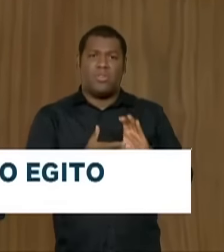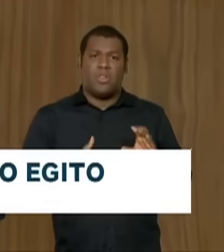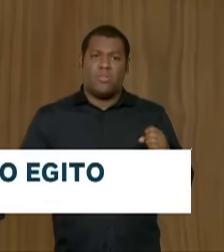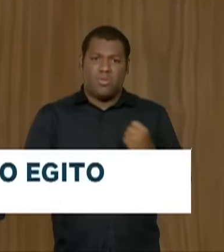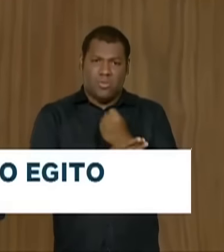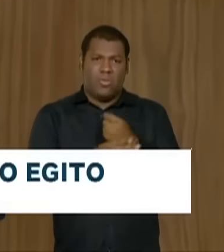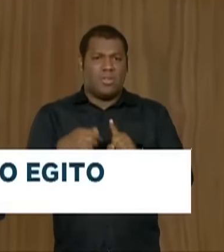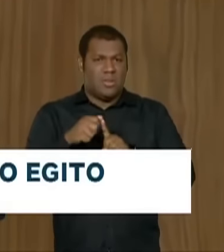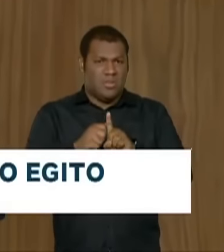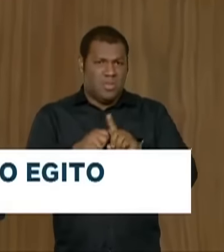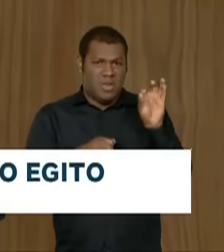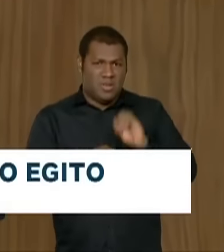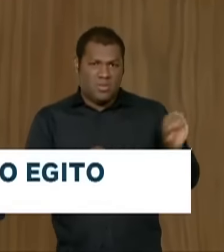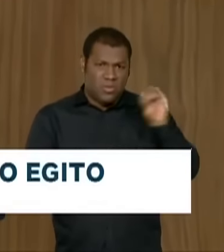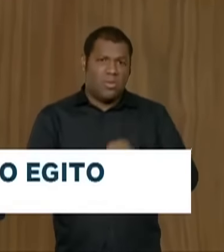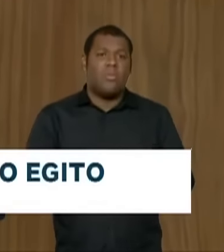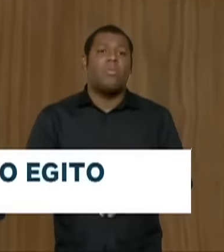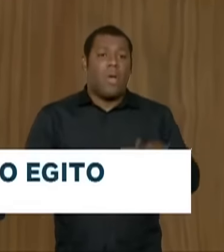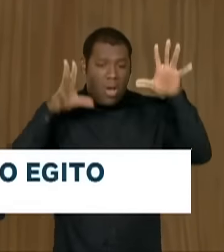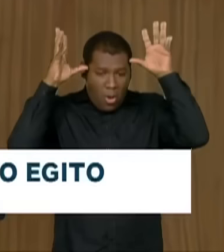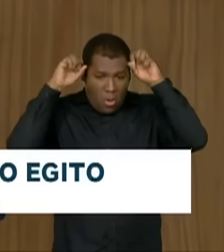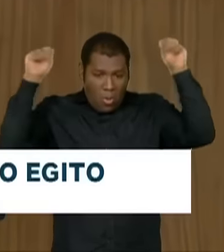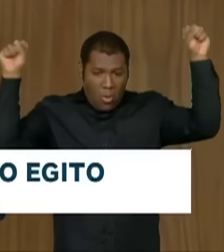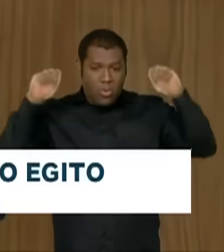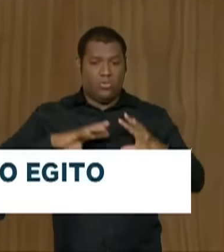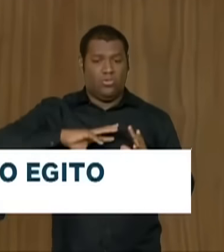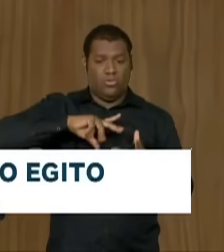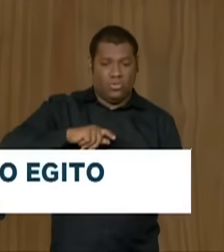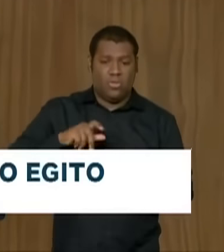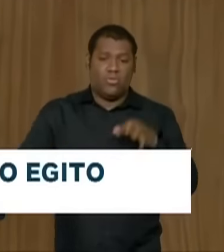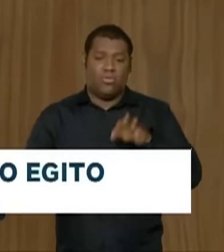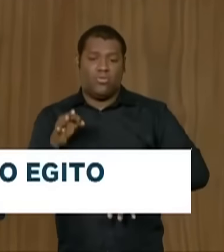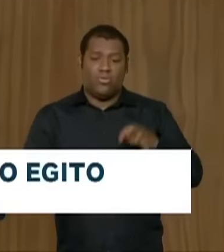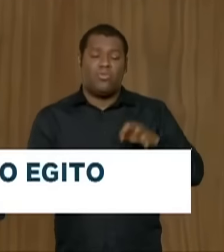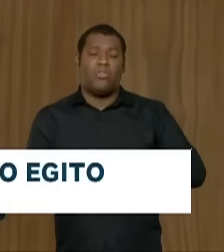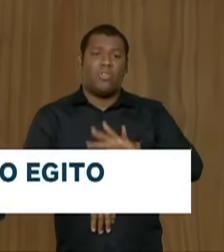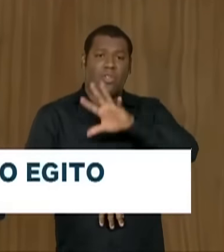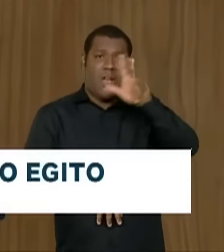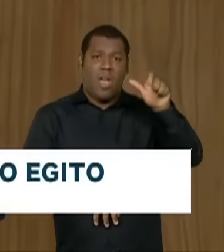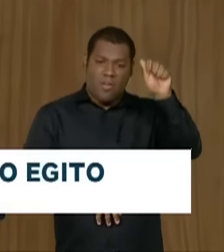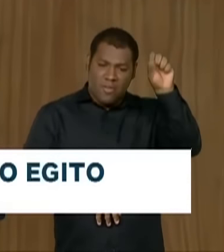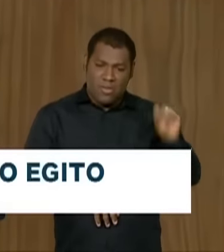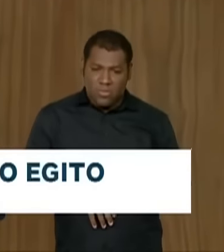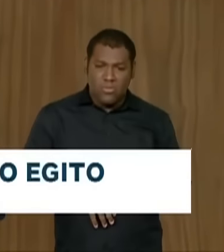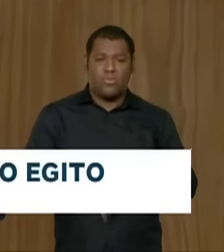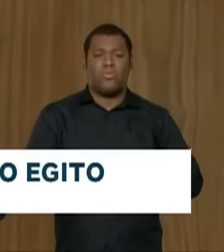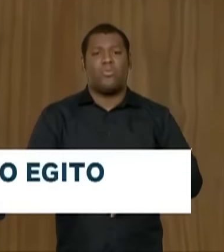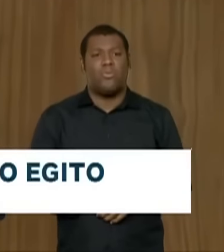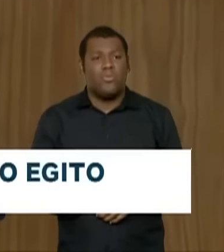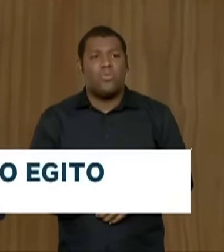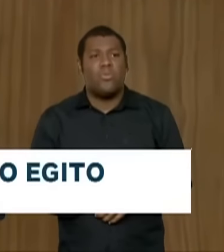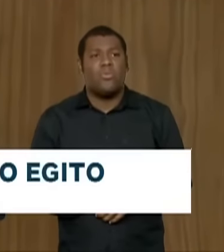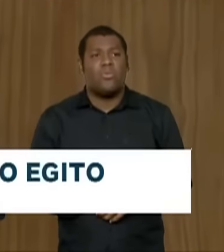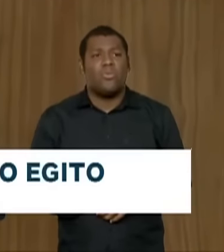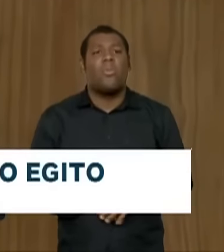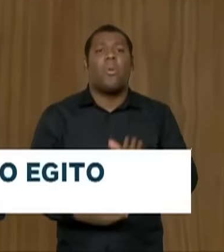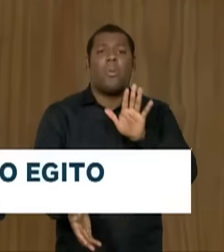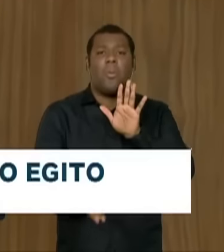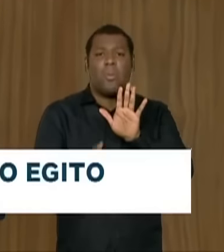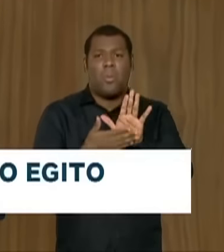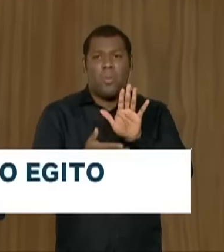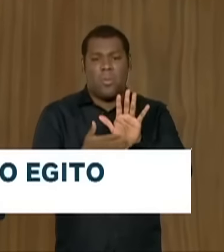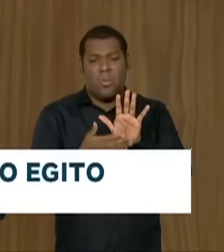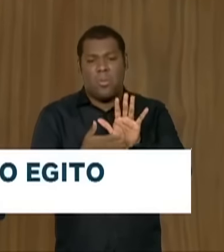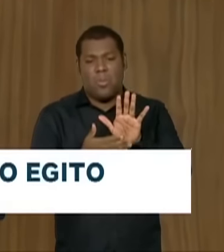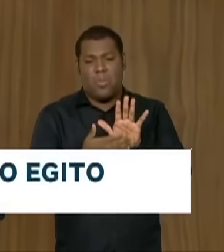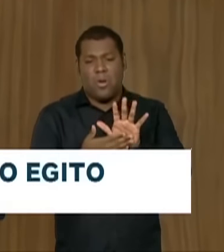o processo instaurado na Corte Internacional de Justiça pela África do Sul sobre a aplicação da Convenção para a